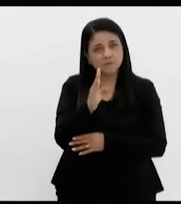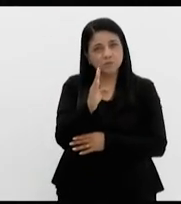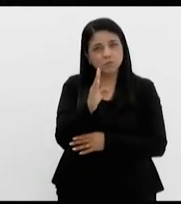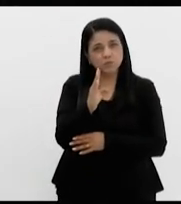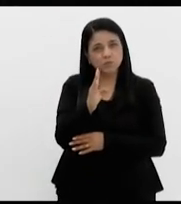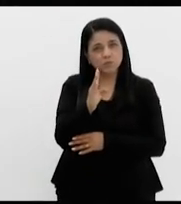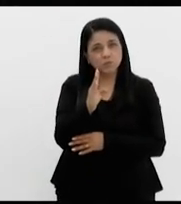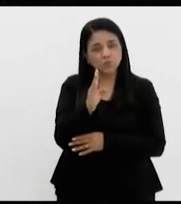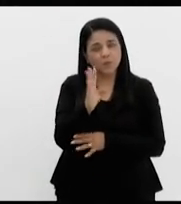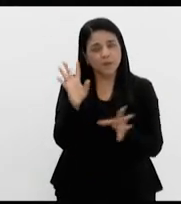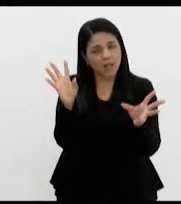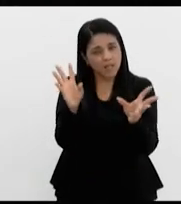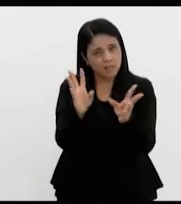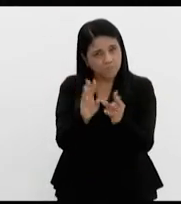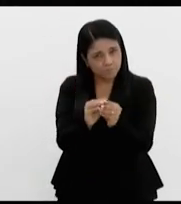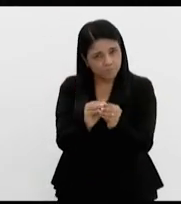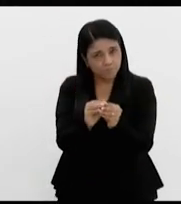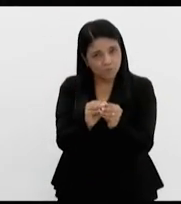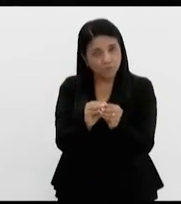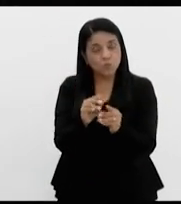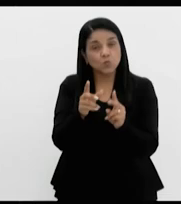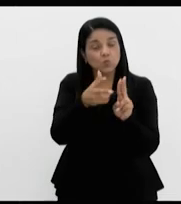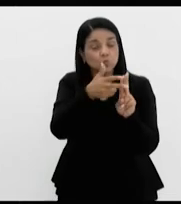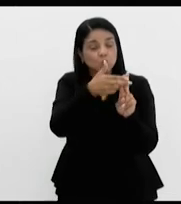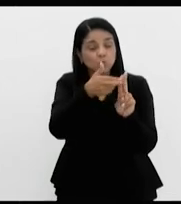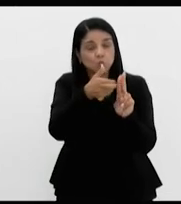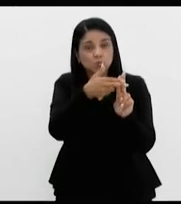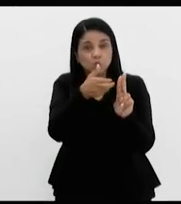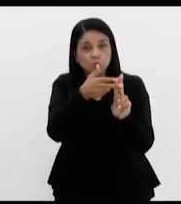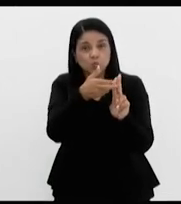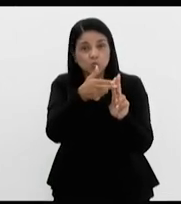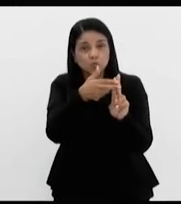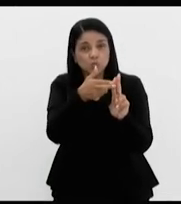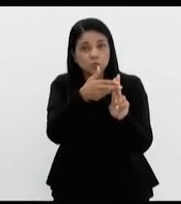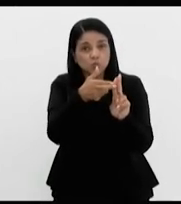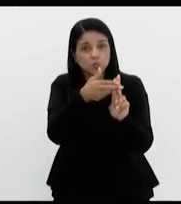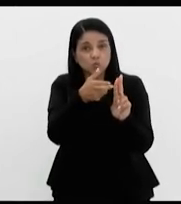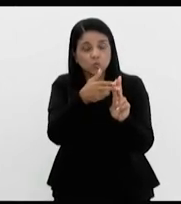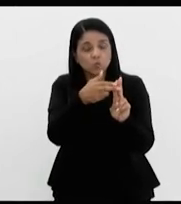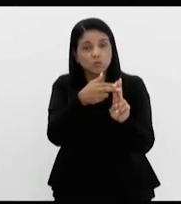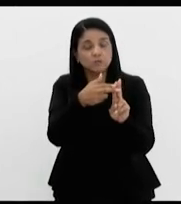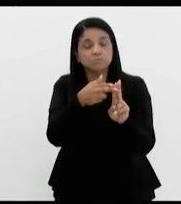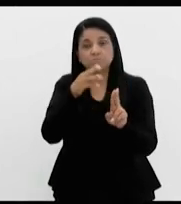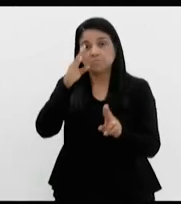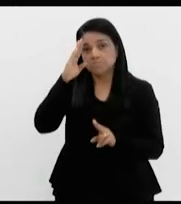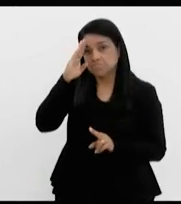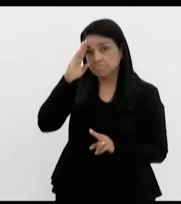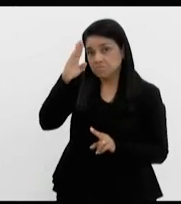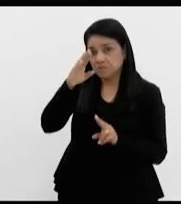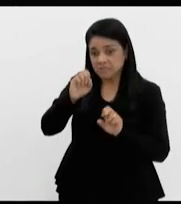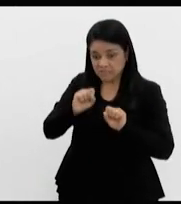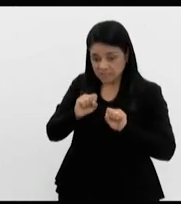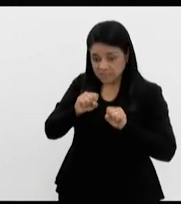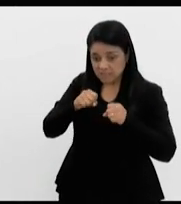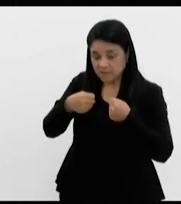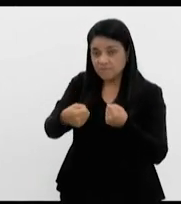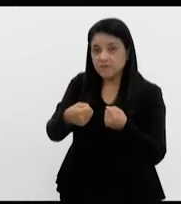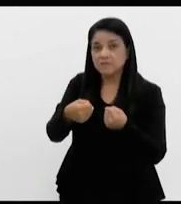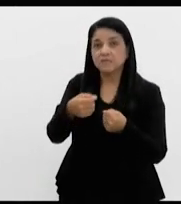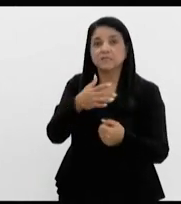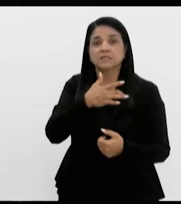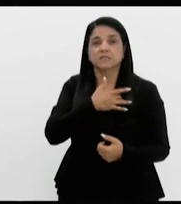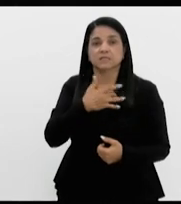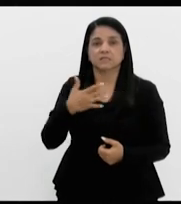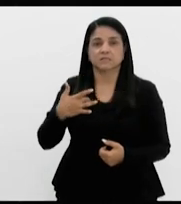de exemplificação, o SUS tem sido um instrumento fundamental na defesa da saúde pública do